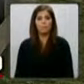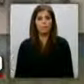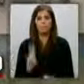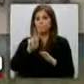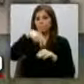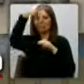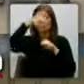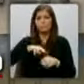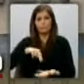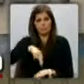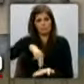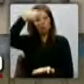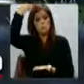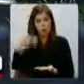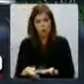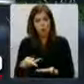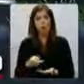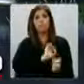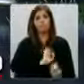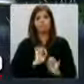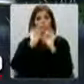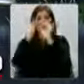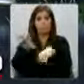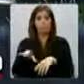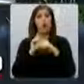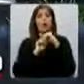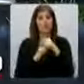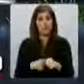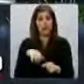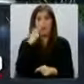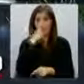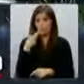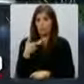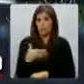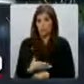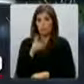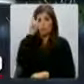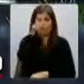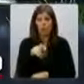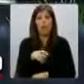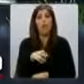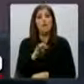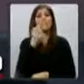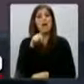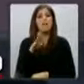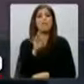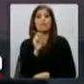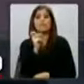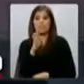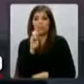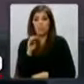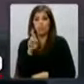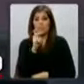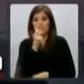caiu, foi levado para o hospital. Tinha 91 anos, chegou ao São Francisco Xavier às